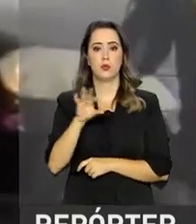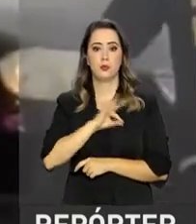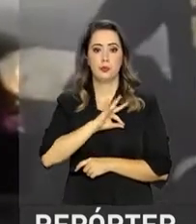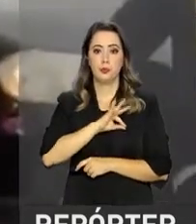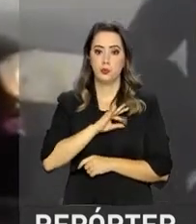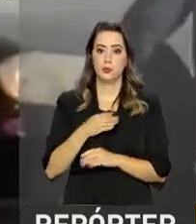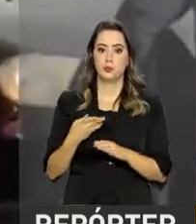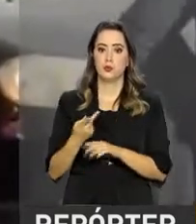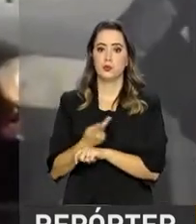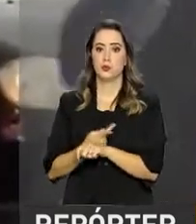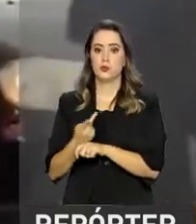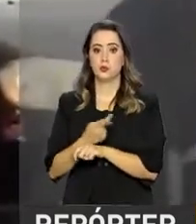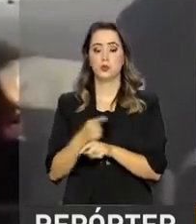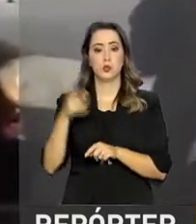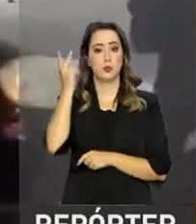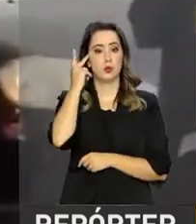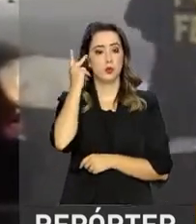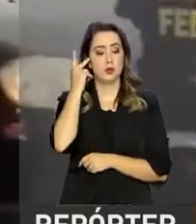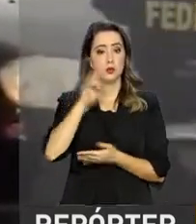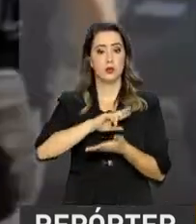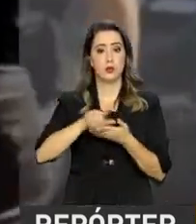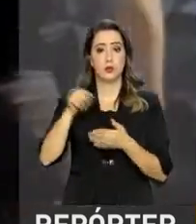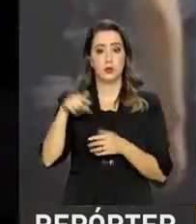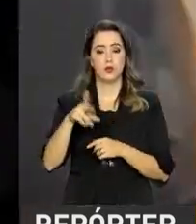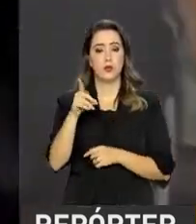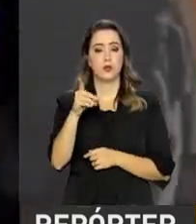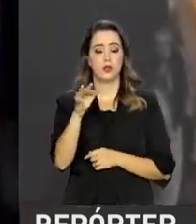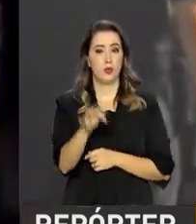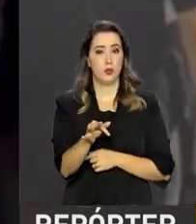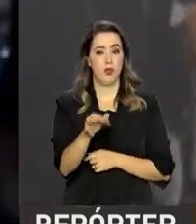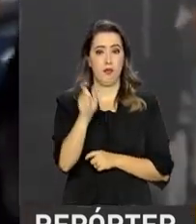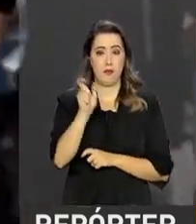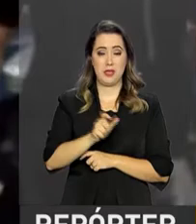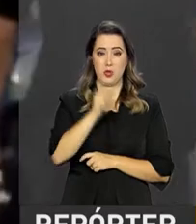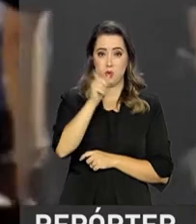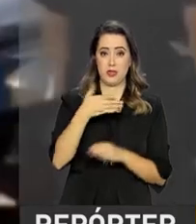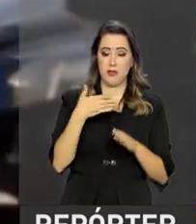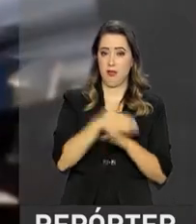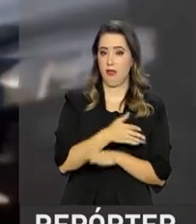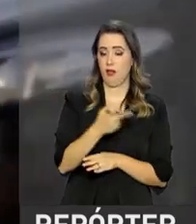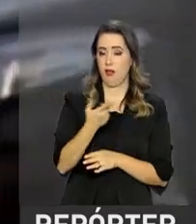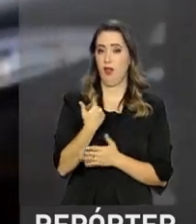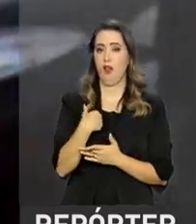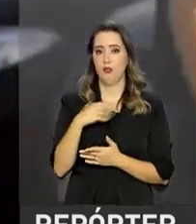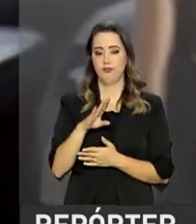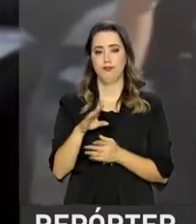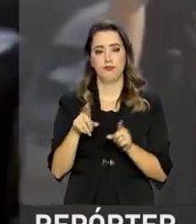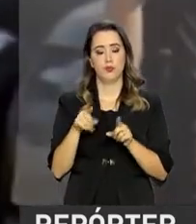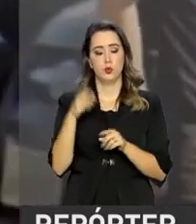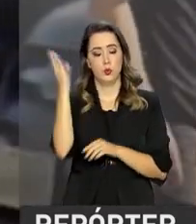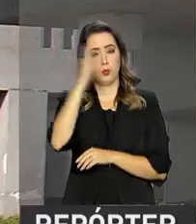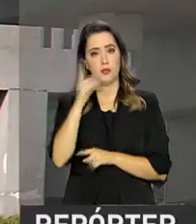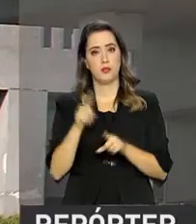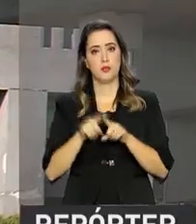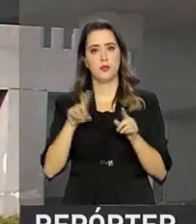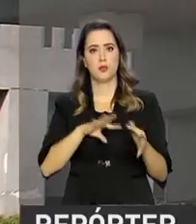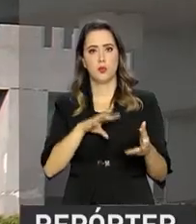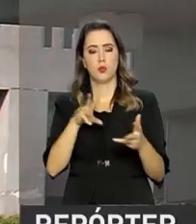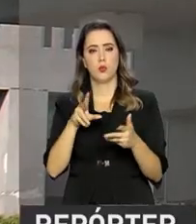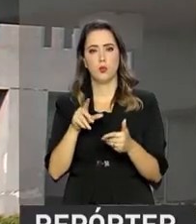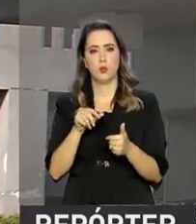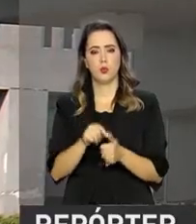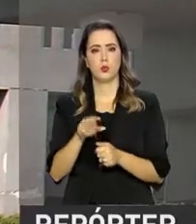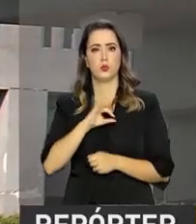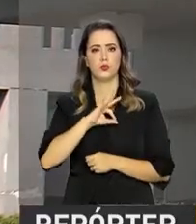apreensão em guarulhos são paulo e aqui no distrito federal a ação contou ainda com operação internacional o inquérito foi aberto